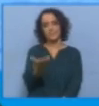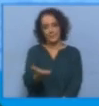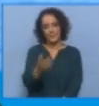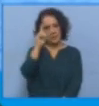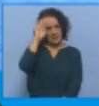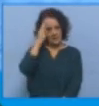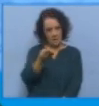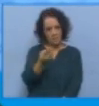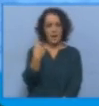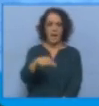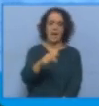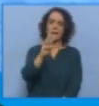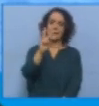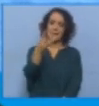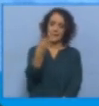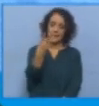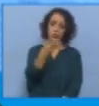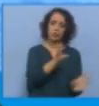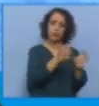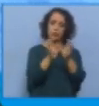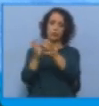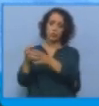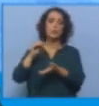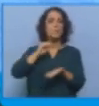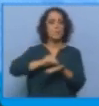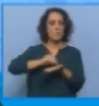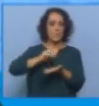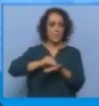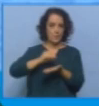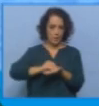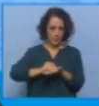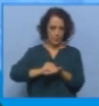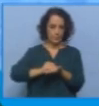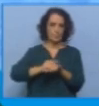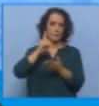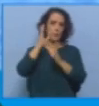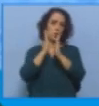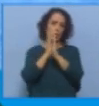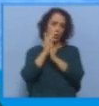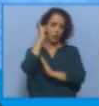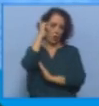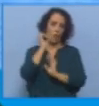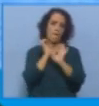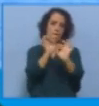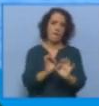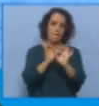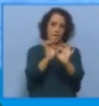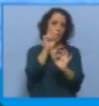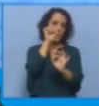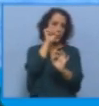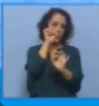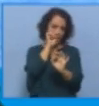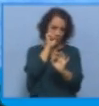há 3 classes de pobres que Deus privilegia na sua